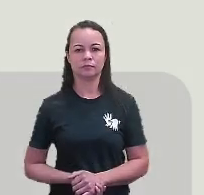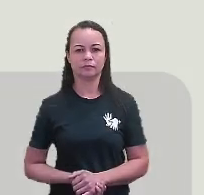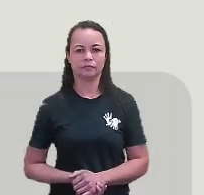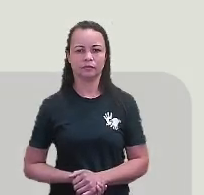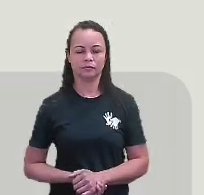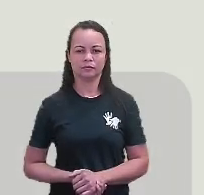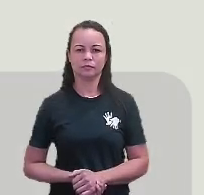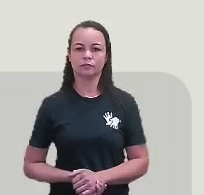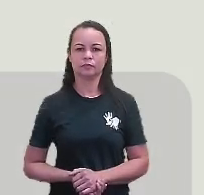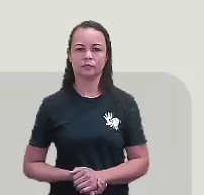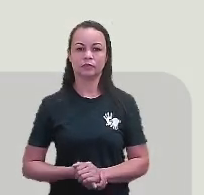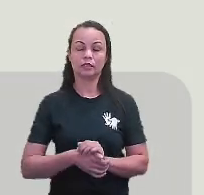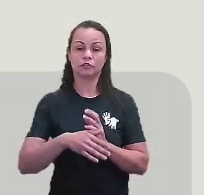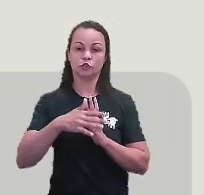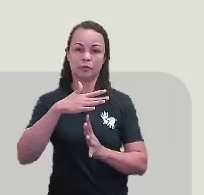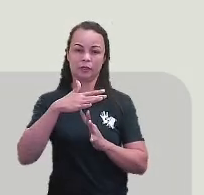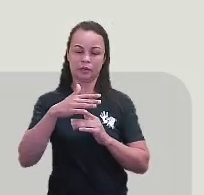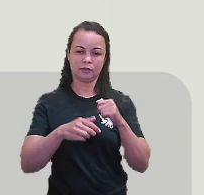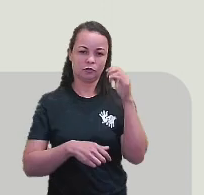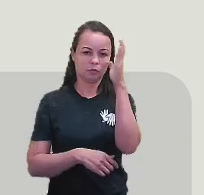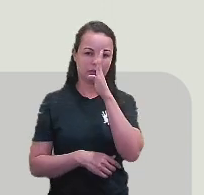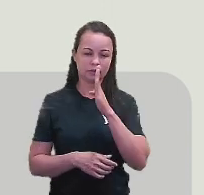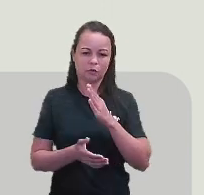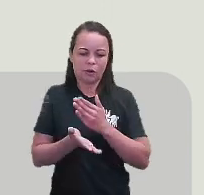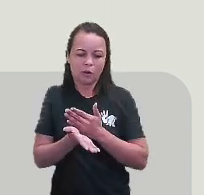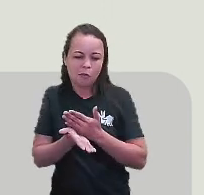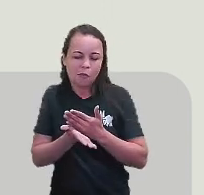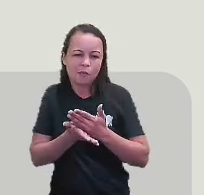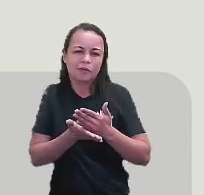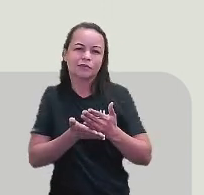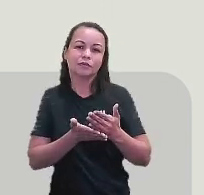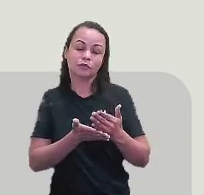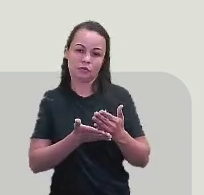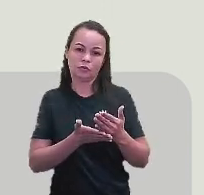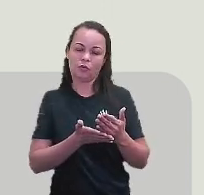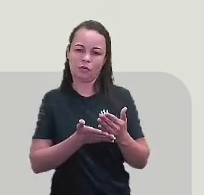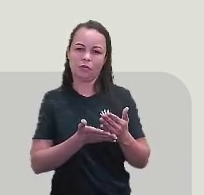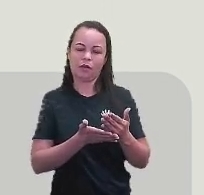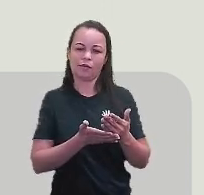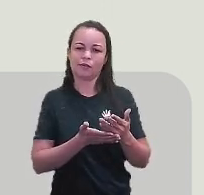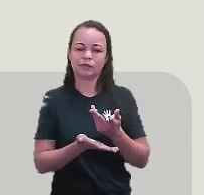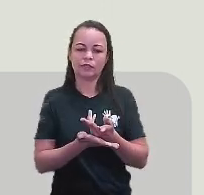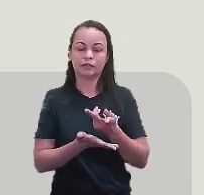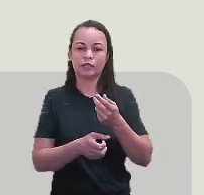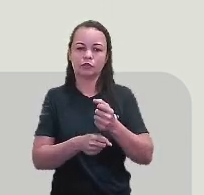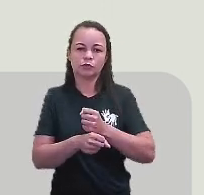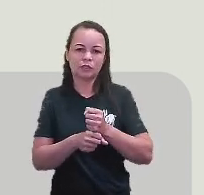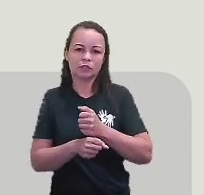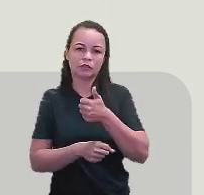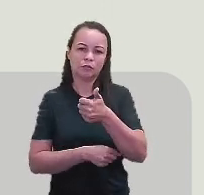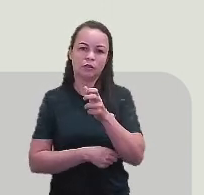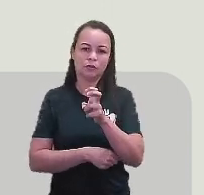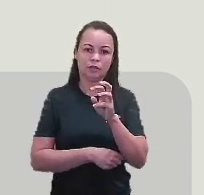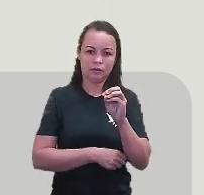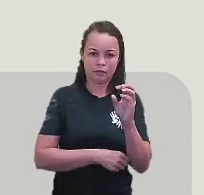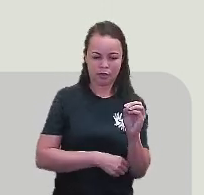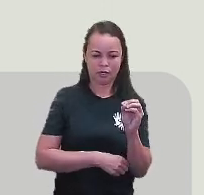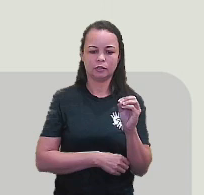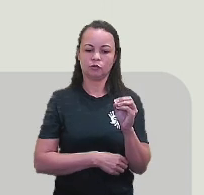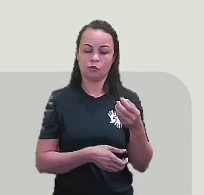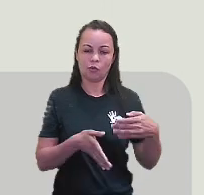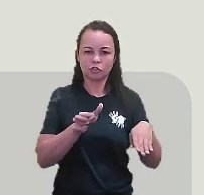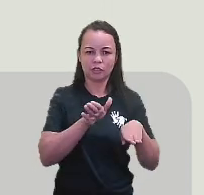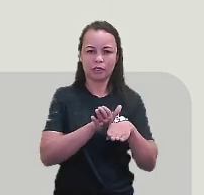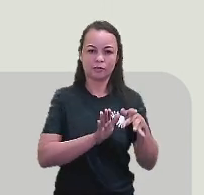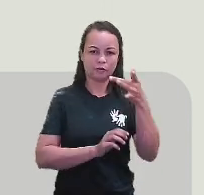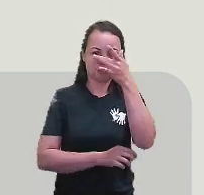As migrações do Brasil, podemos citar que começou a ocorrer a partir do ano de 1500, com a chegada dos portugueses. Vejam a